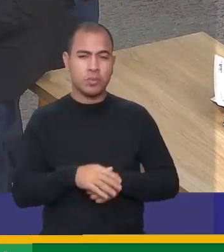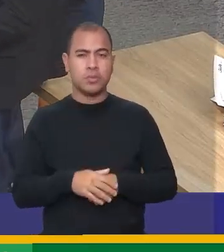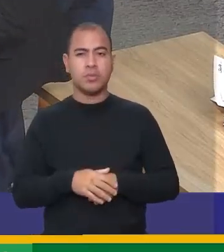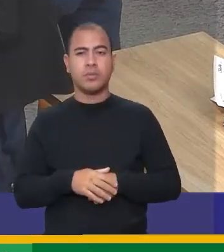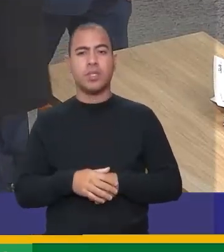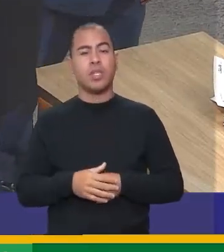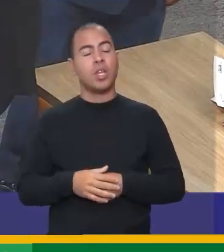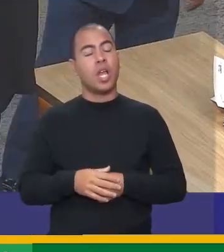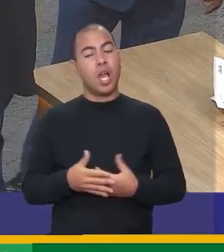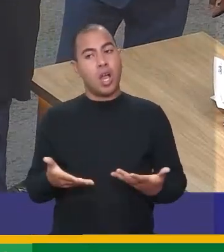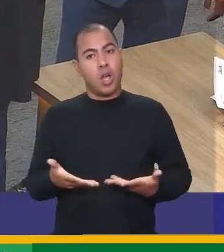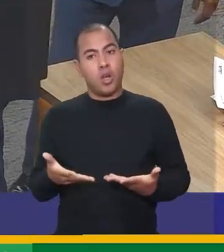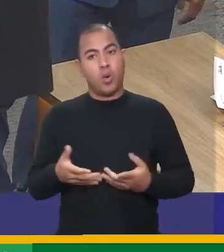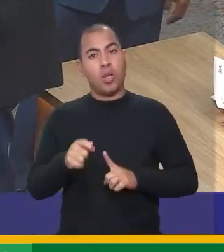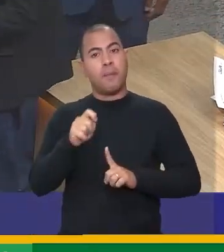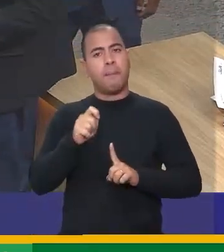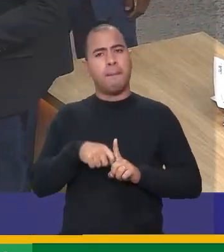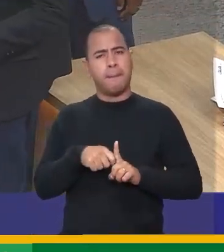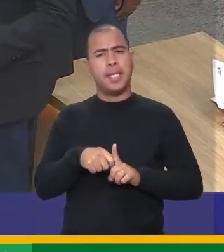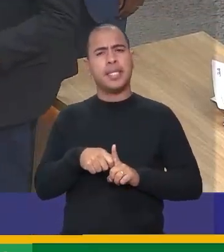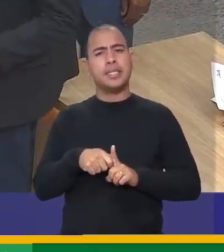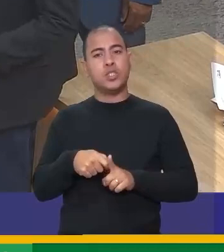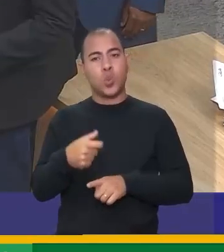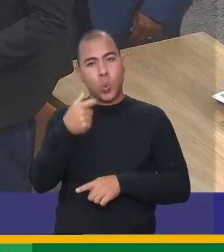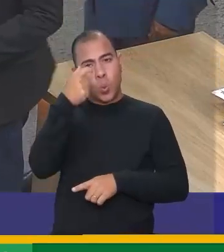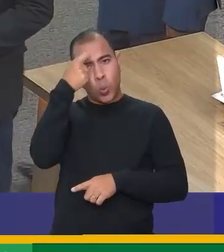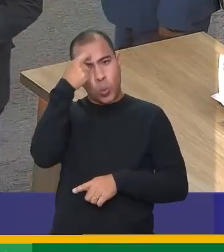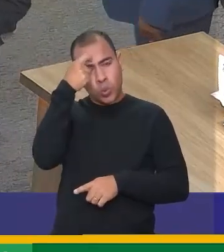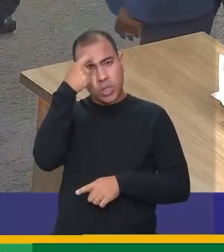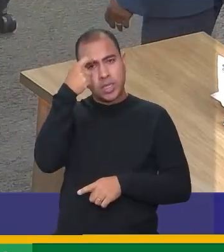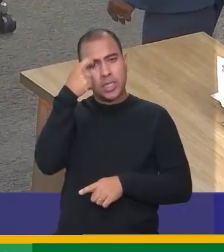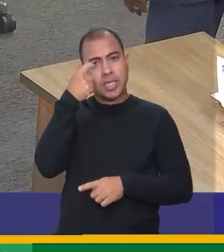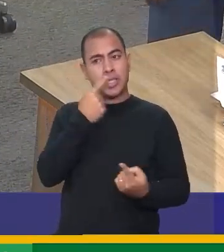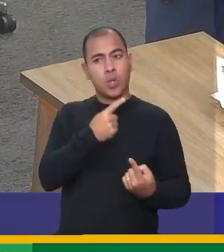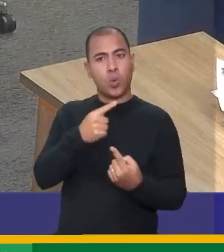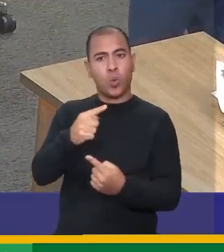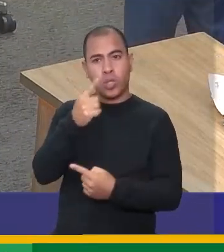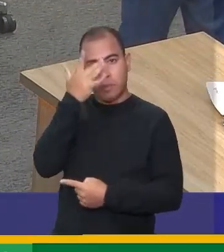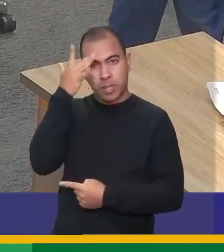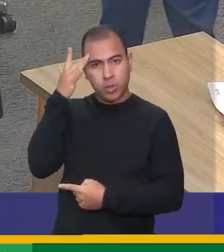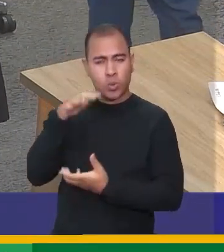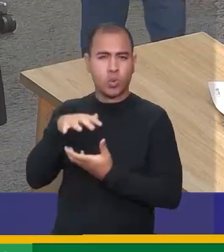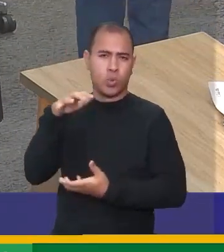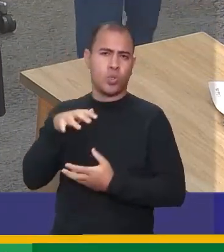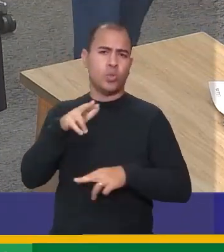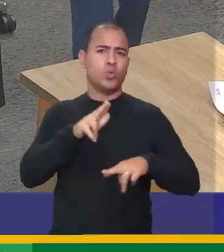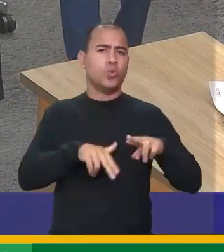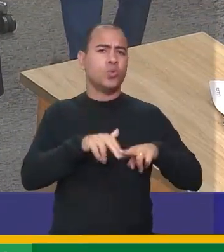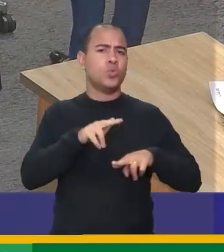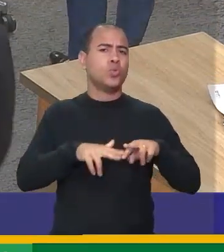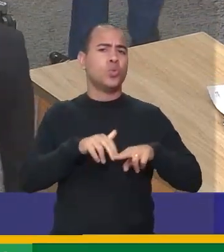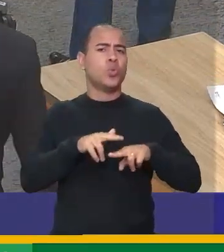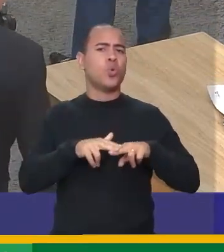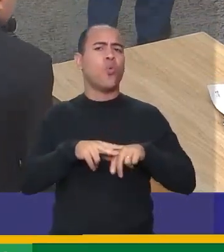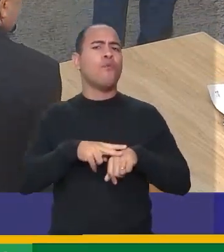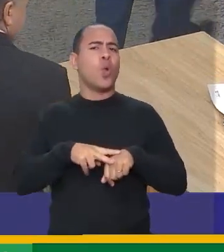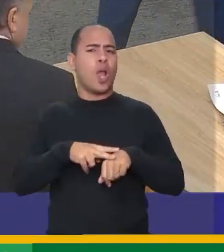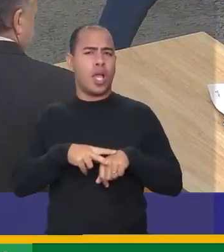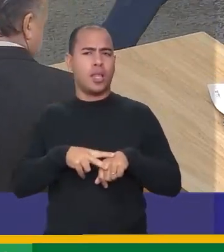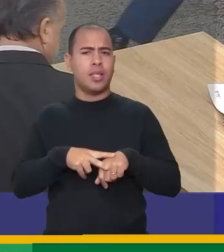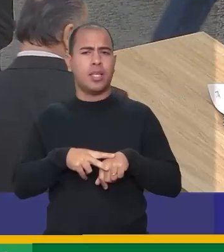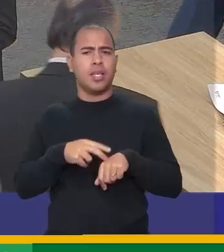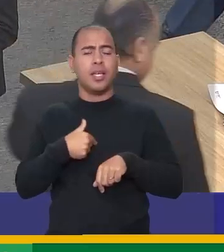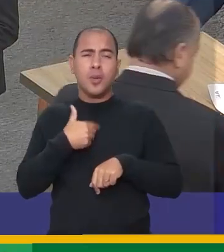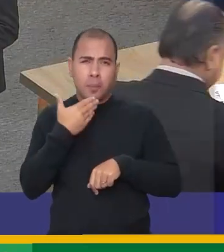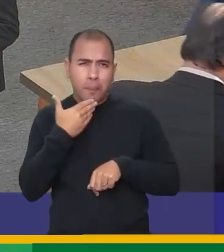da campanha Júnior Violeta de conscientização sobre a violência contra a pessoa idosa eu sei que é um pedido assim muito em cima